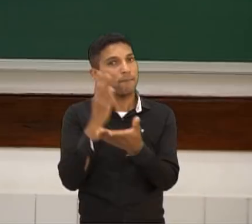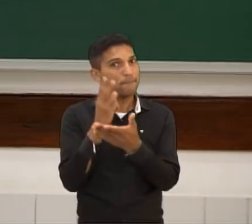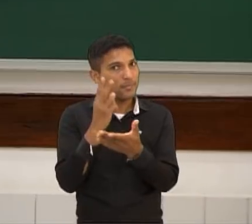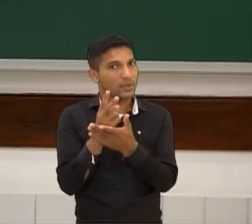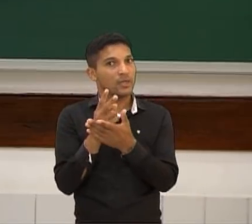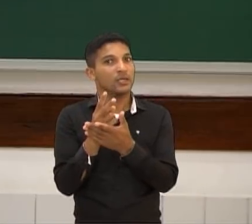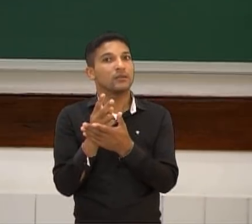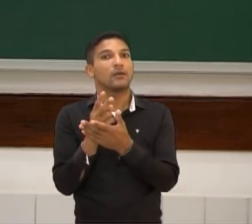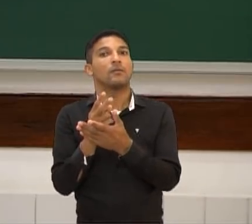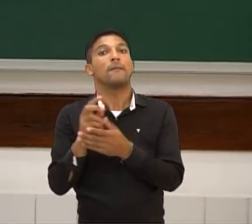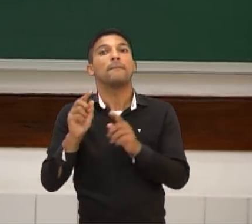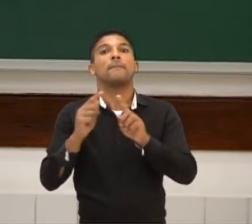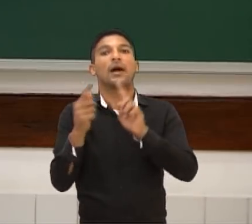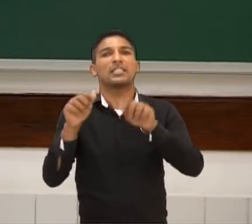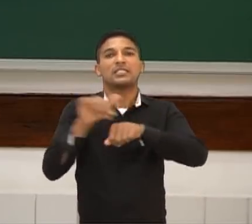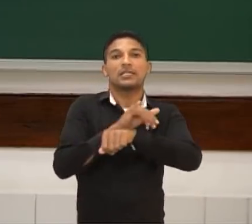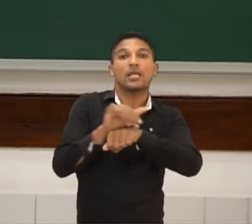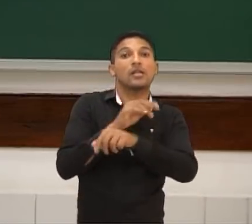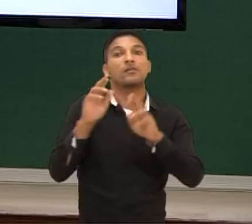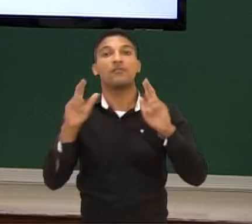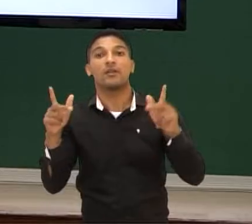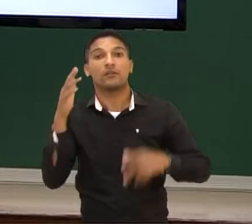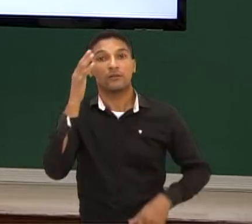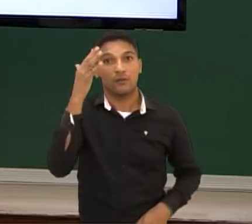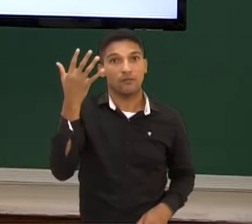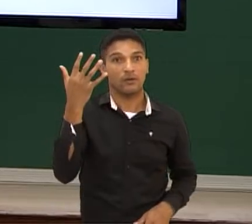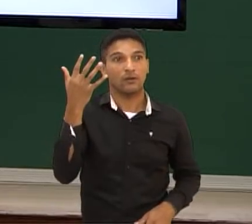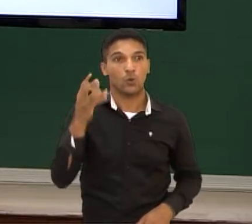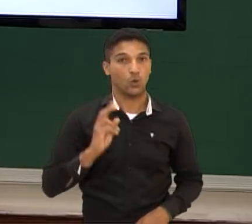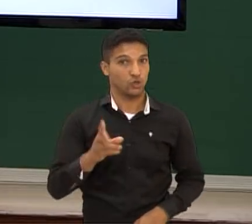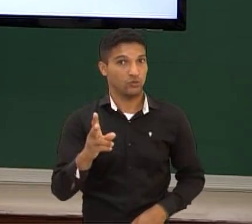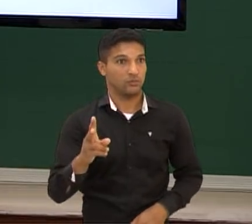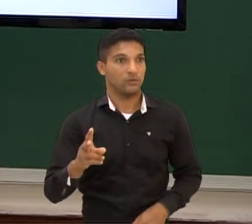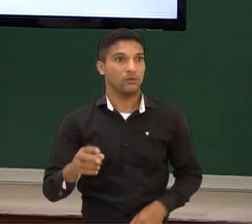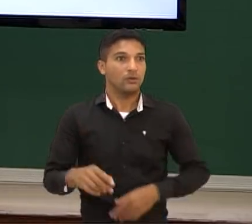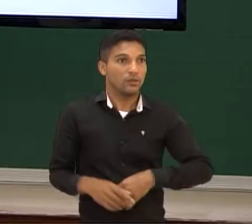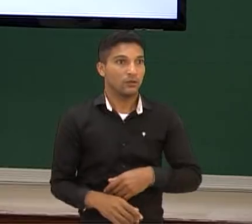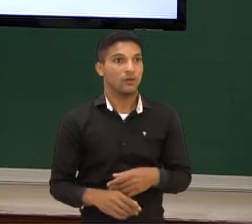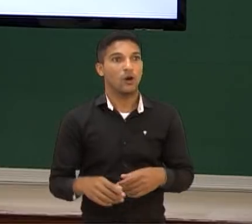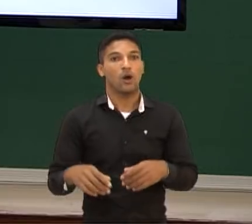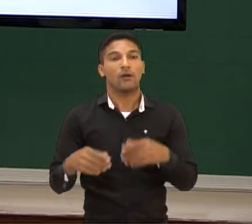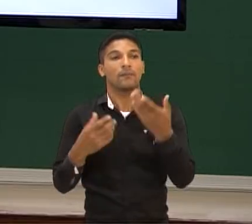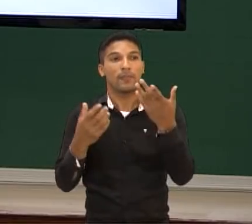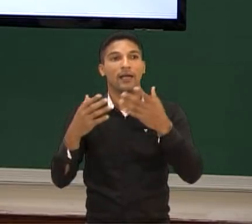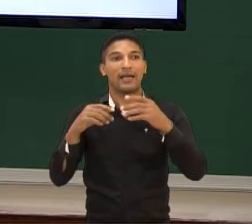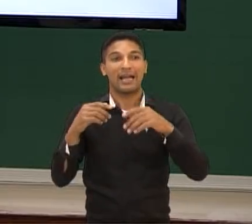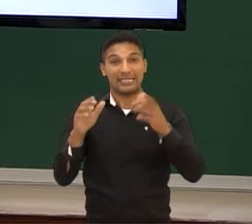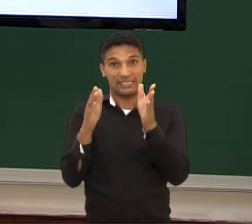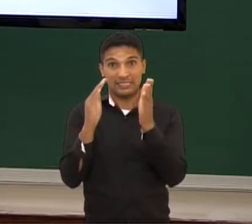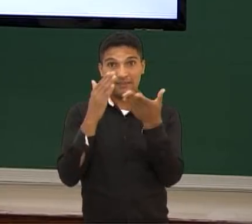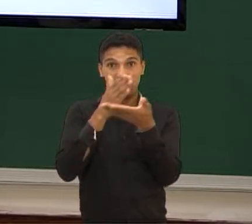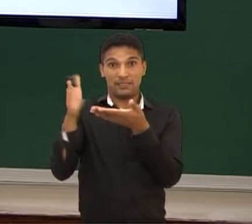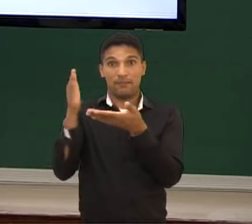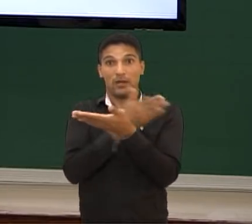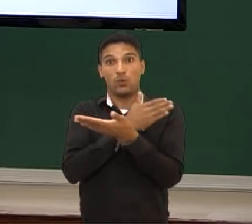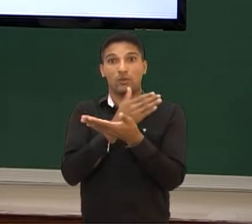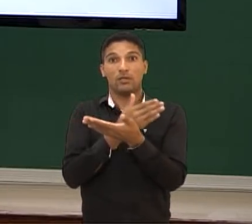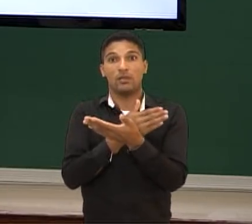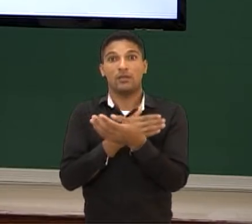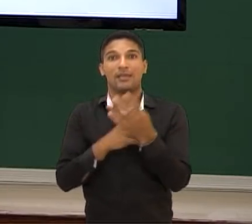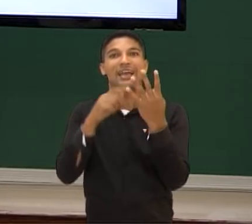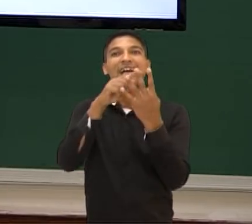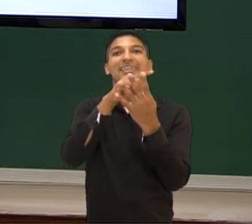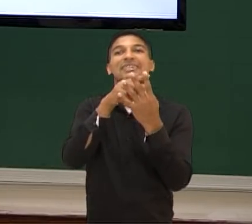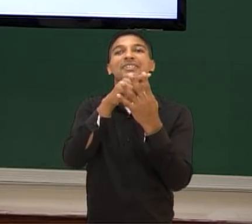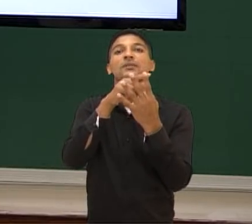parte decimal, certo? Agora aqui, a professora separou a parte inteira da parte decimal. Olha